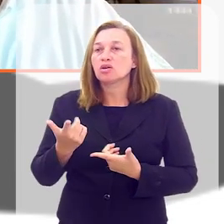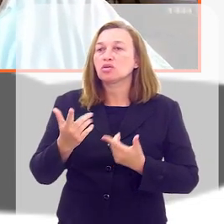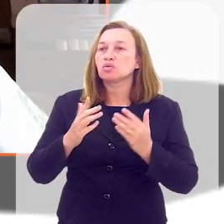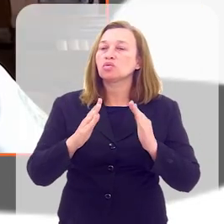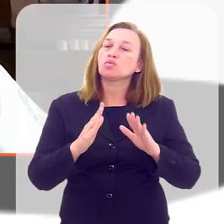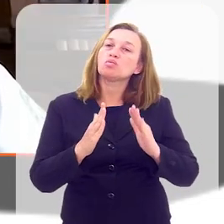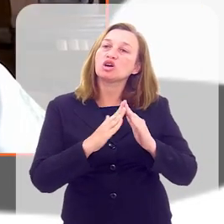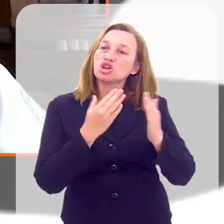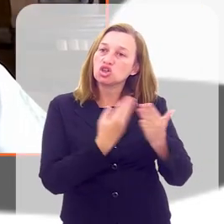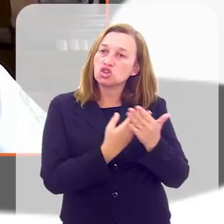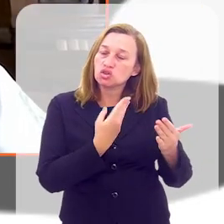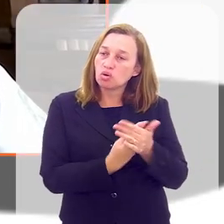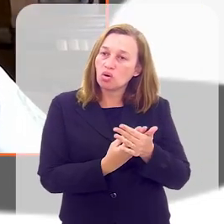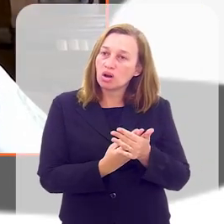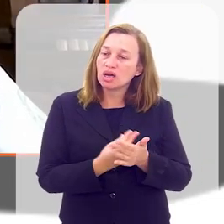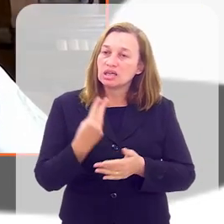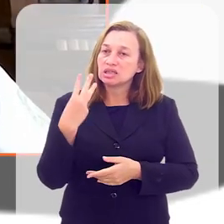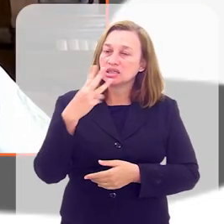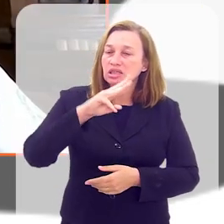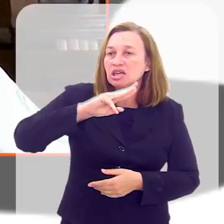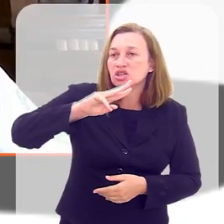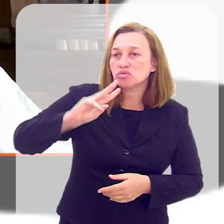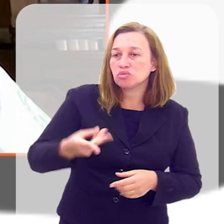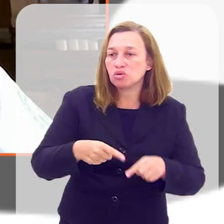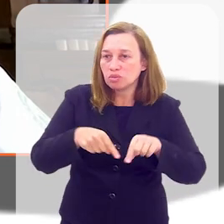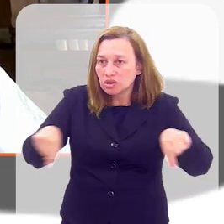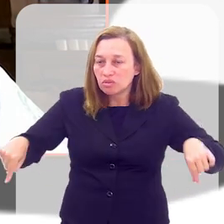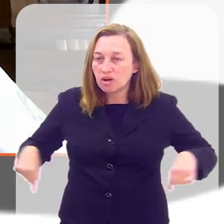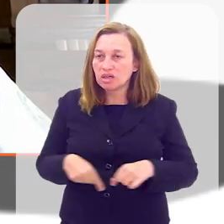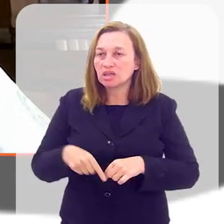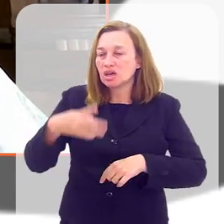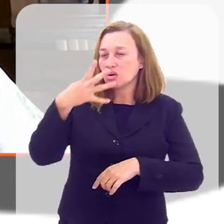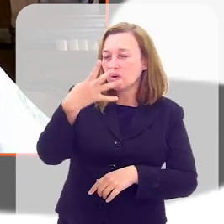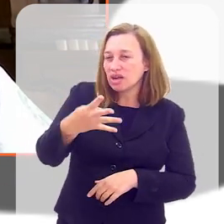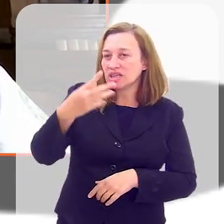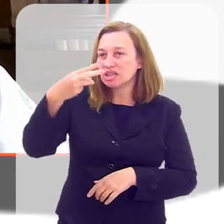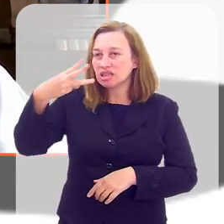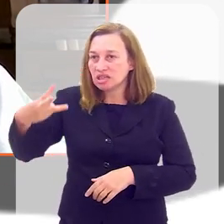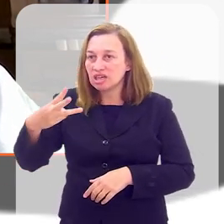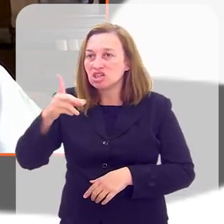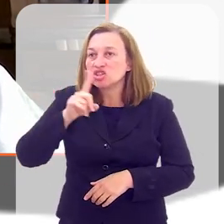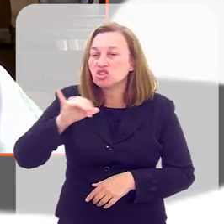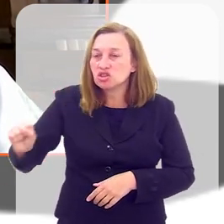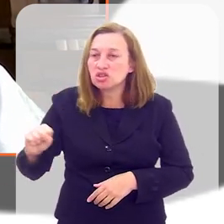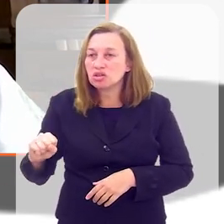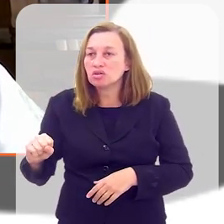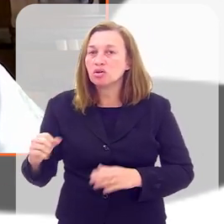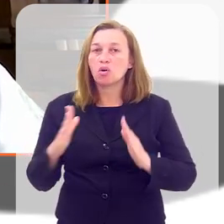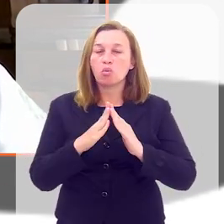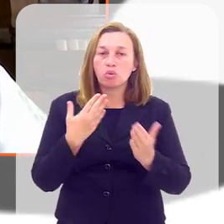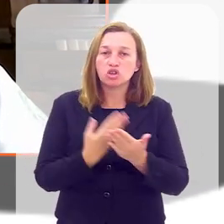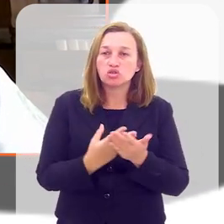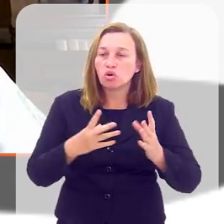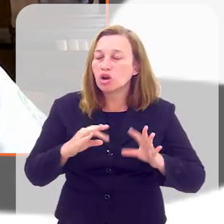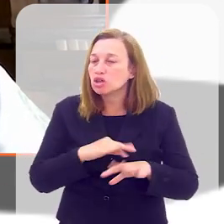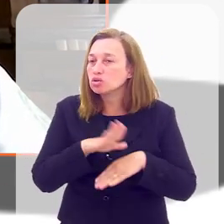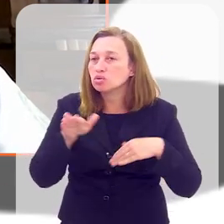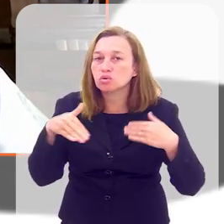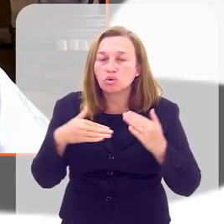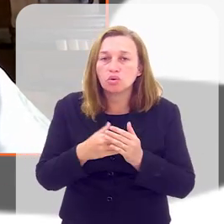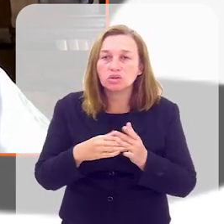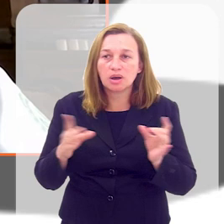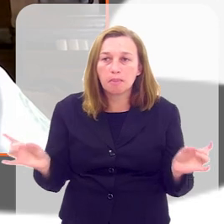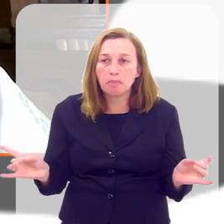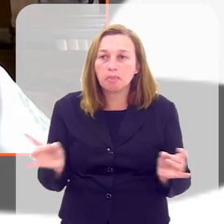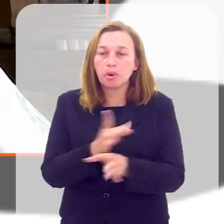também foi um prazo reto nós entregamos 3 mil metros quadrados em 43 dias a escola totalmente completa também que o sistema